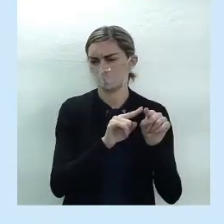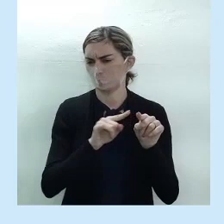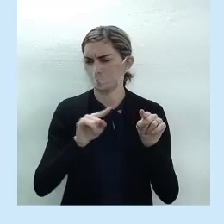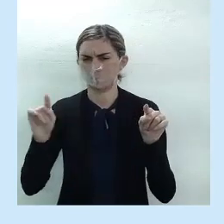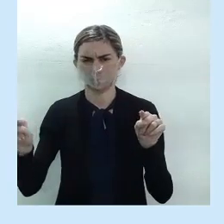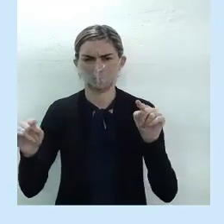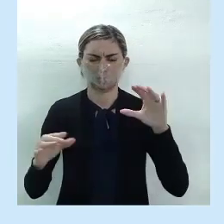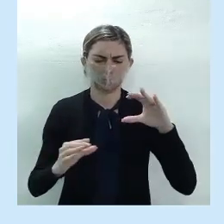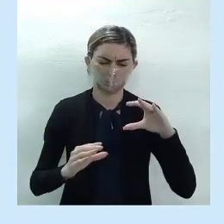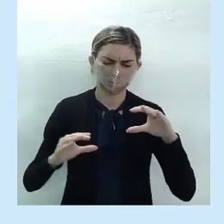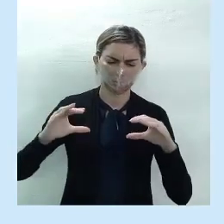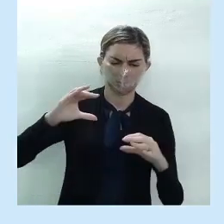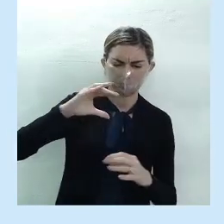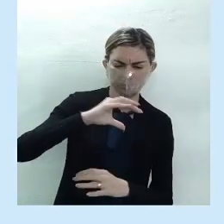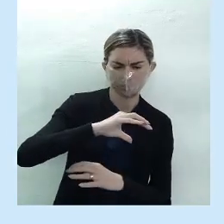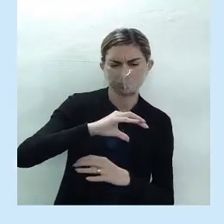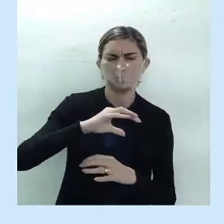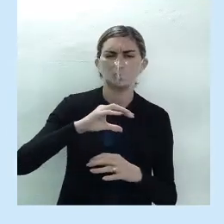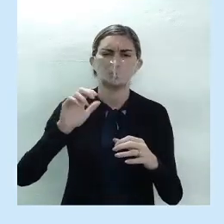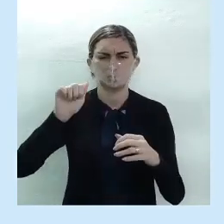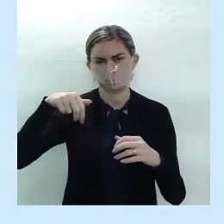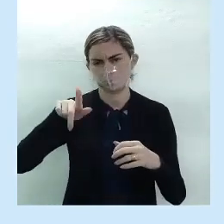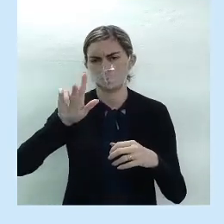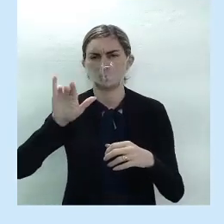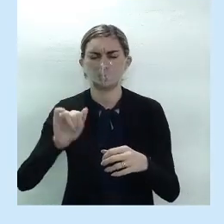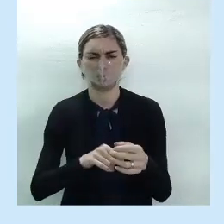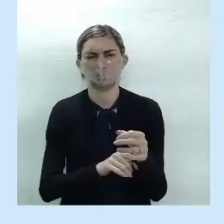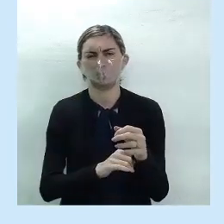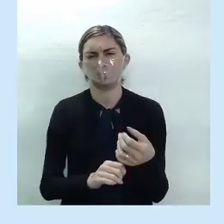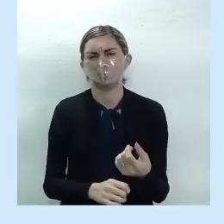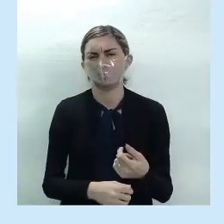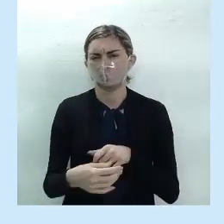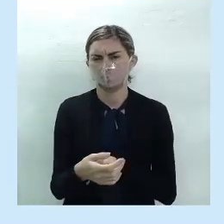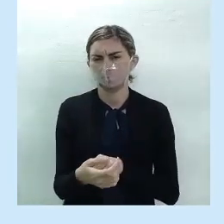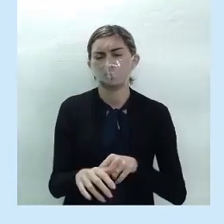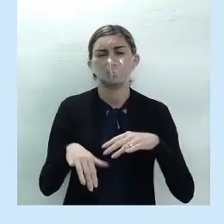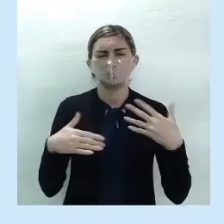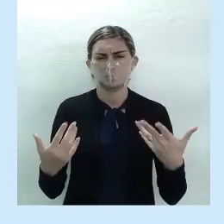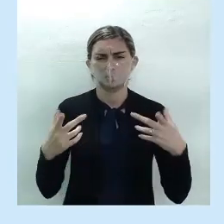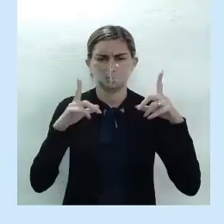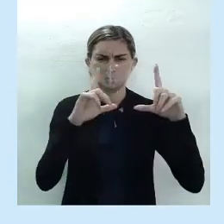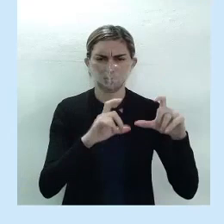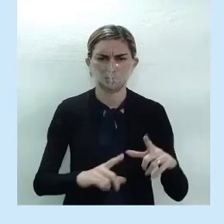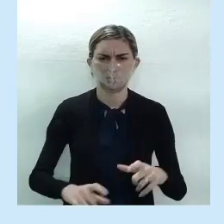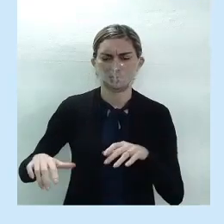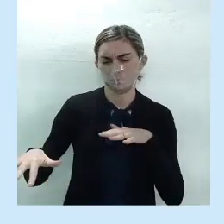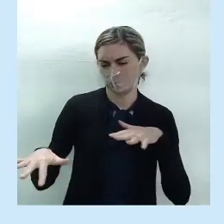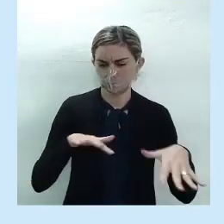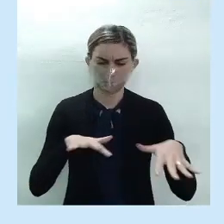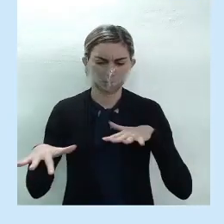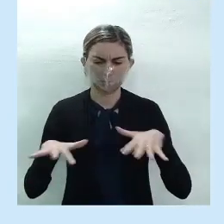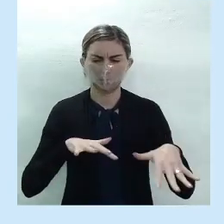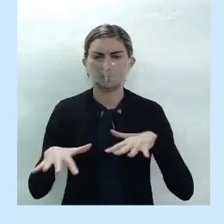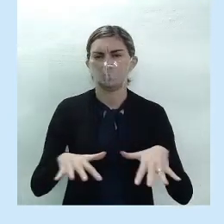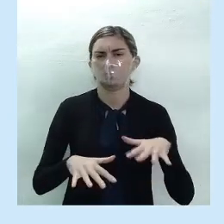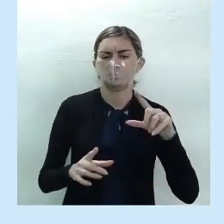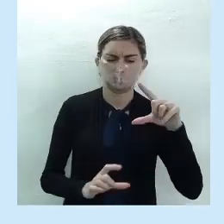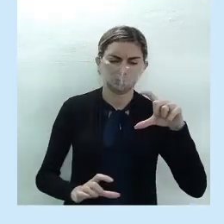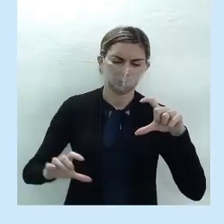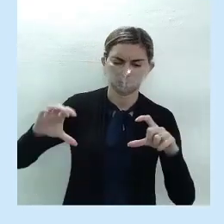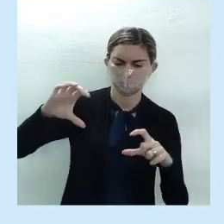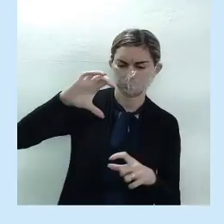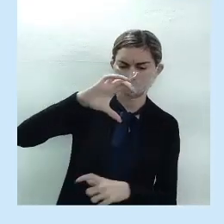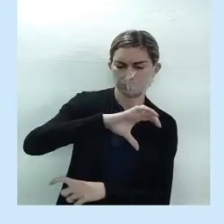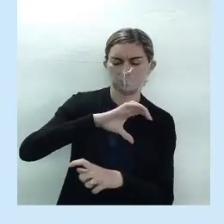mesmo giro, nesse caso, o mesmo ângulo de rotação. Então a figura vai movimentar, girando,